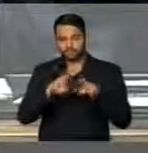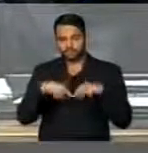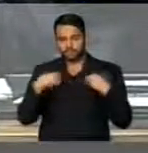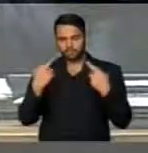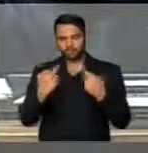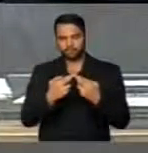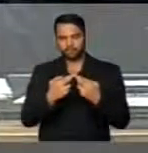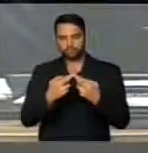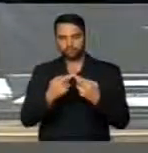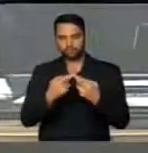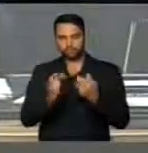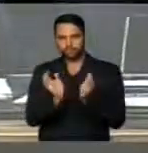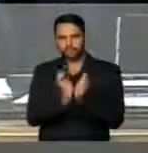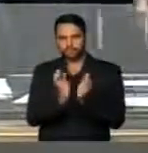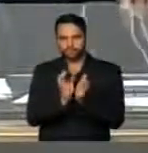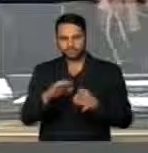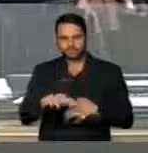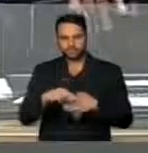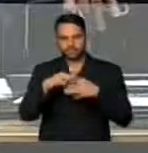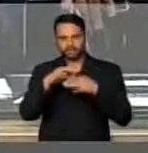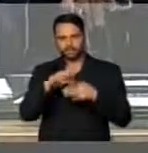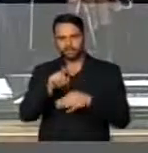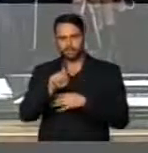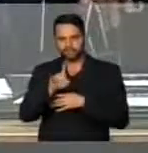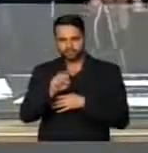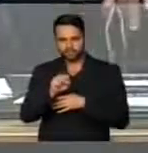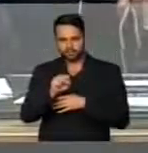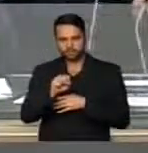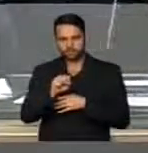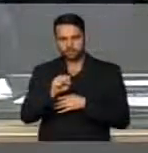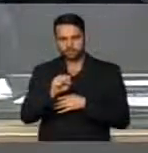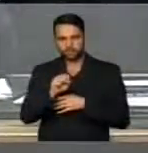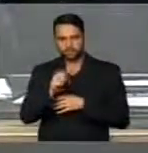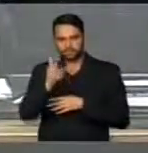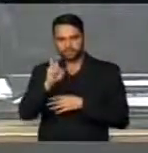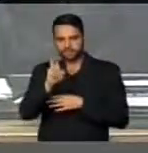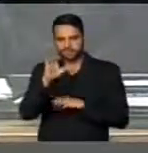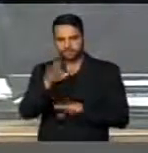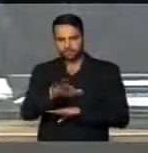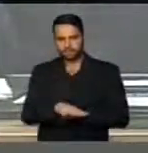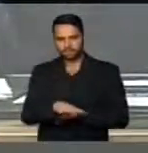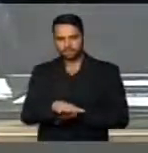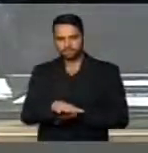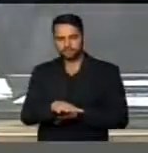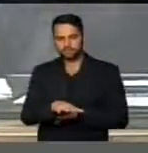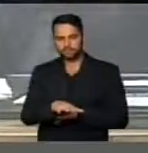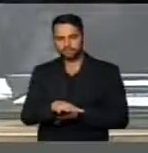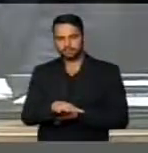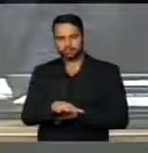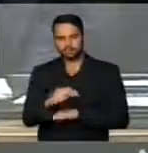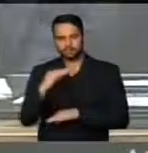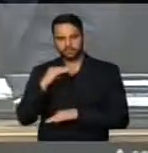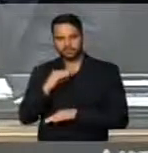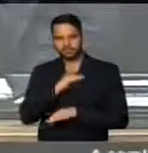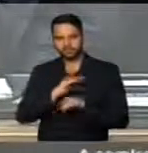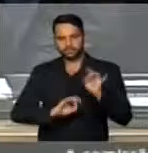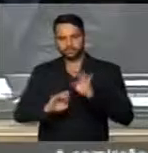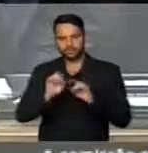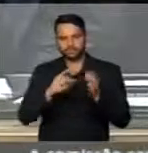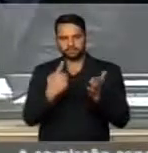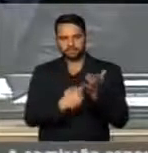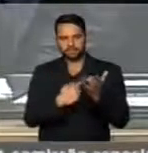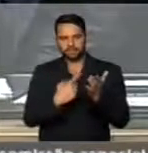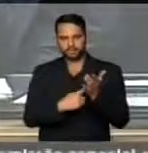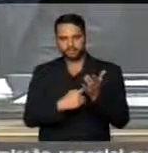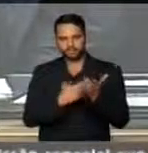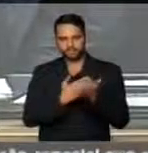reunião do Colégio de Líderes às 17 horas. A comissão especial